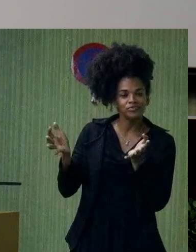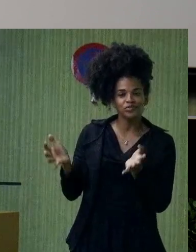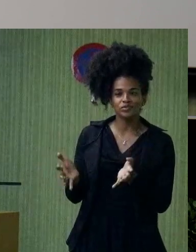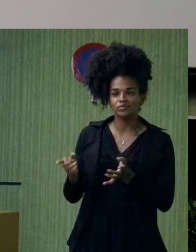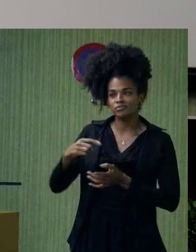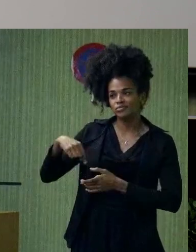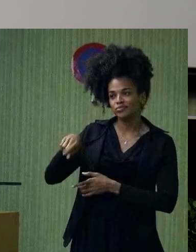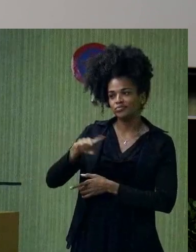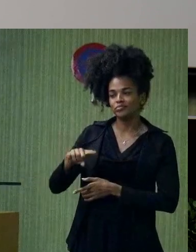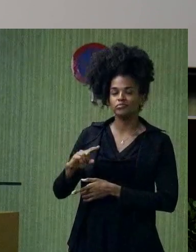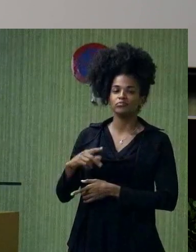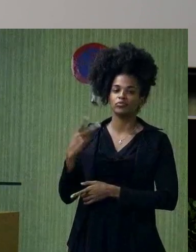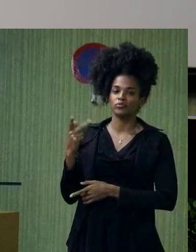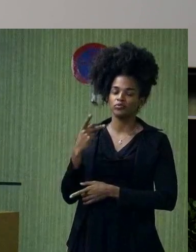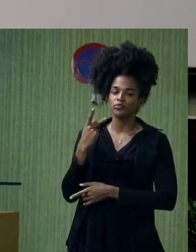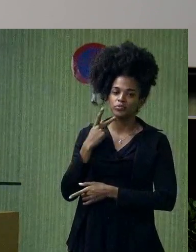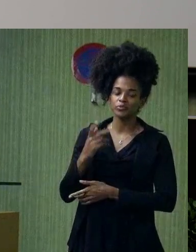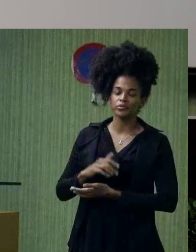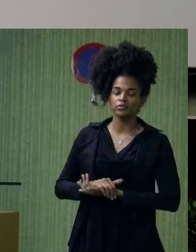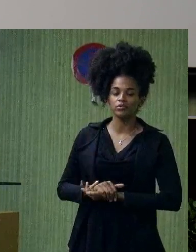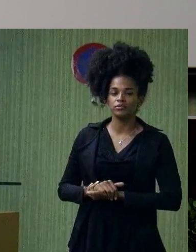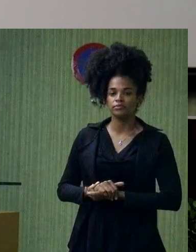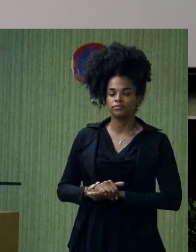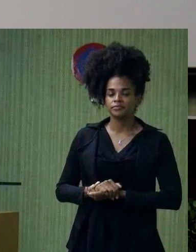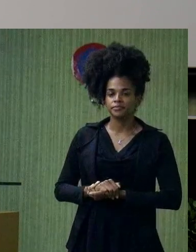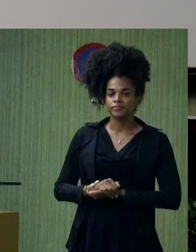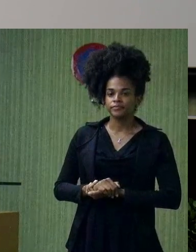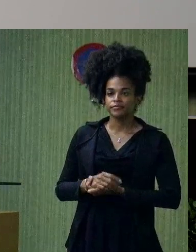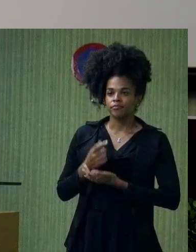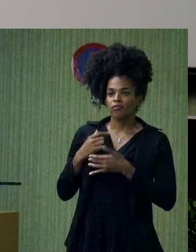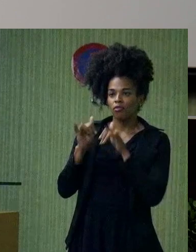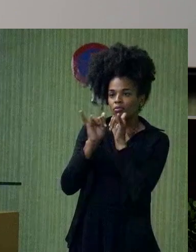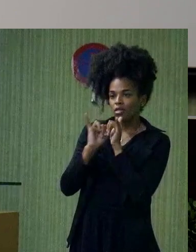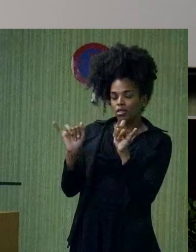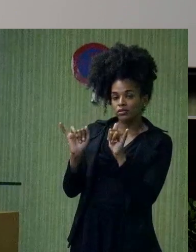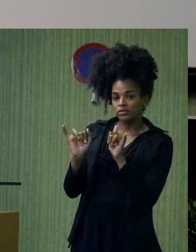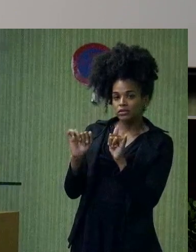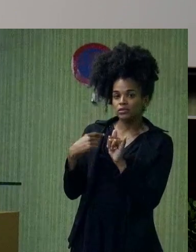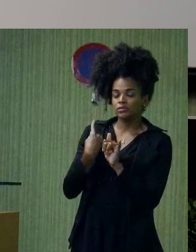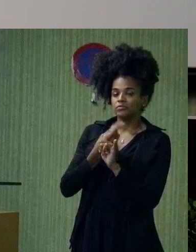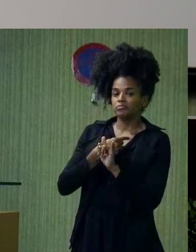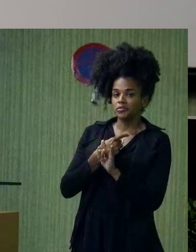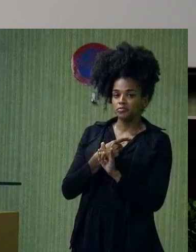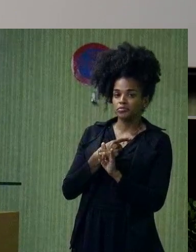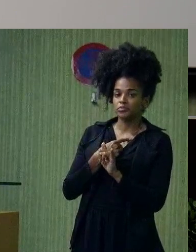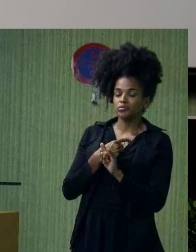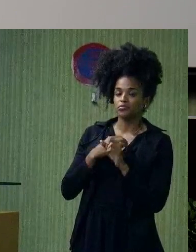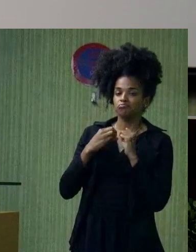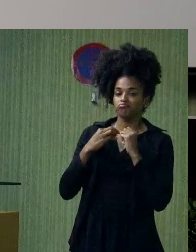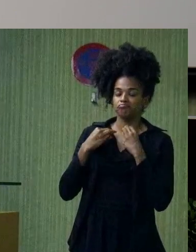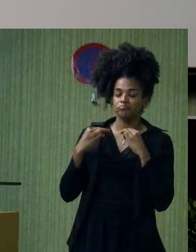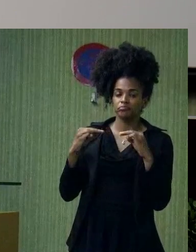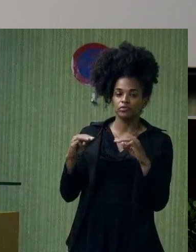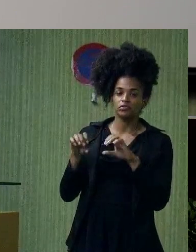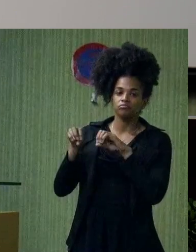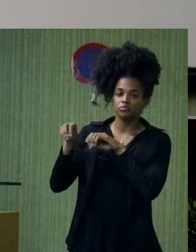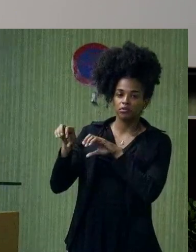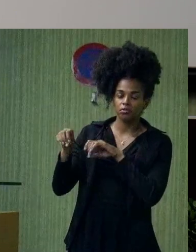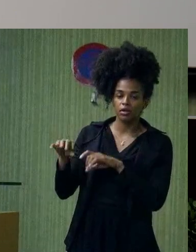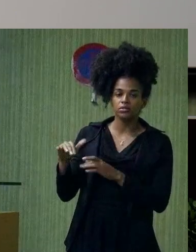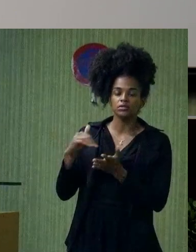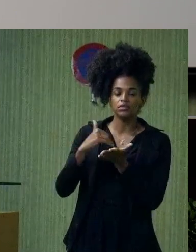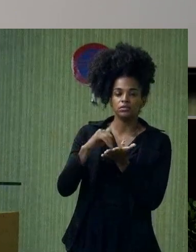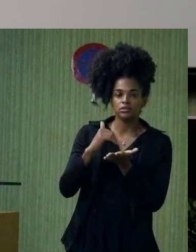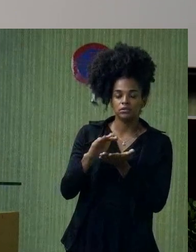colegas aí promotores e promotoras e dizer que para nós aqui no Ministério da Educação particularmente secretário Maurício